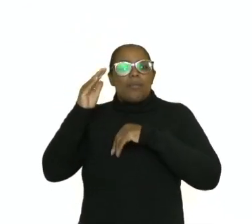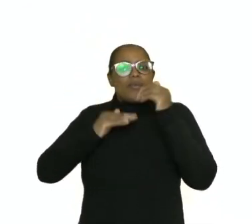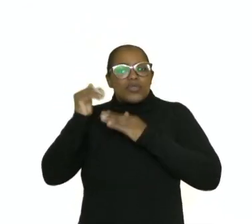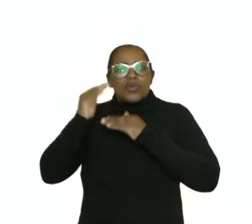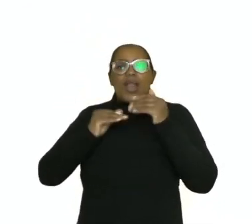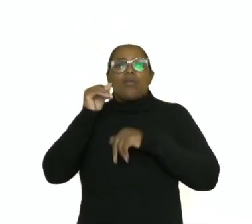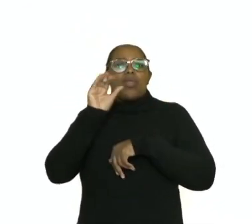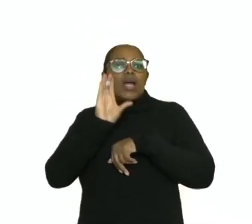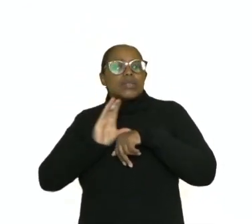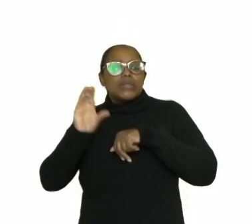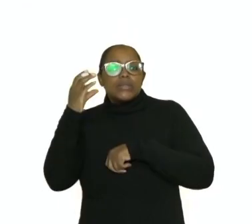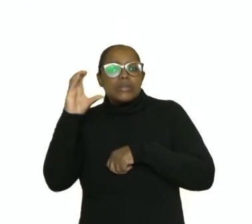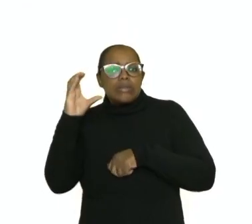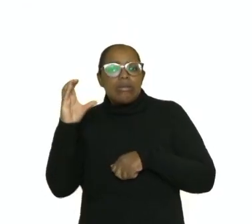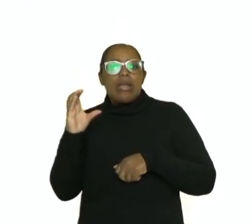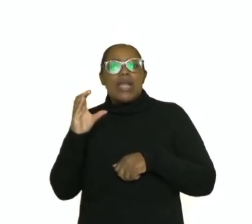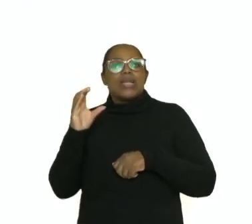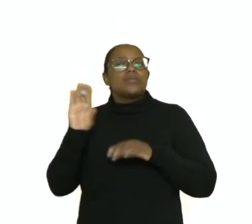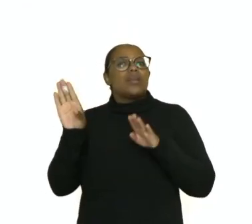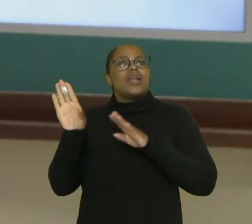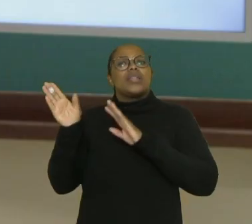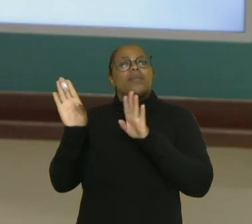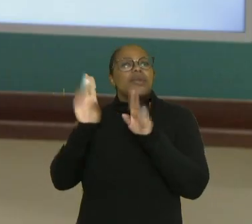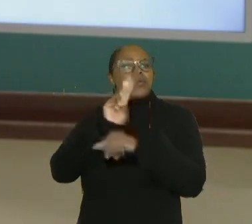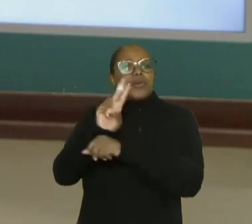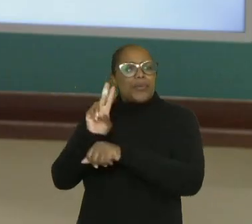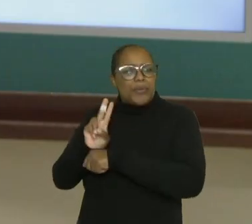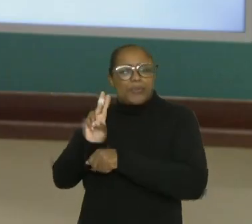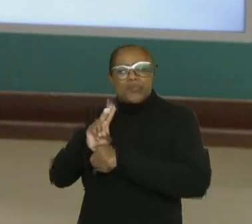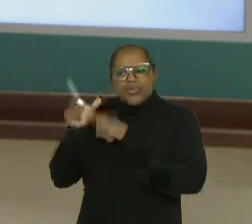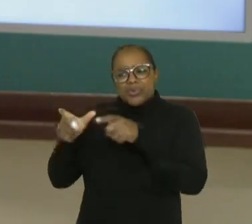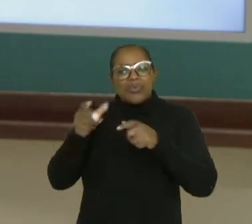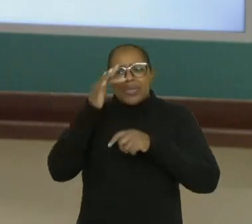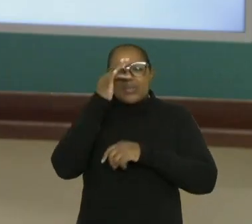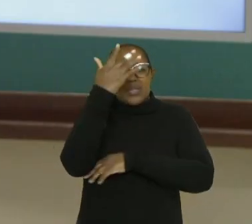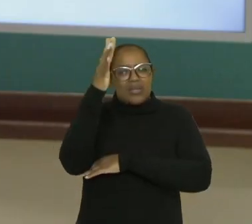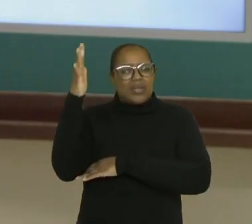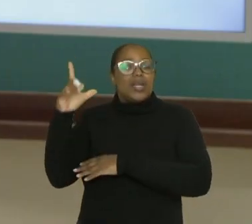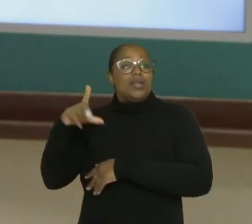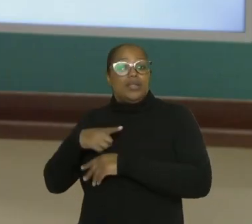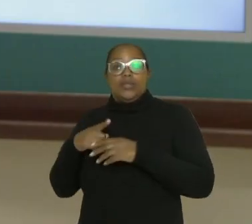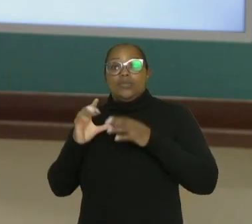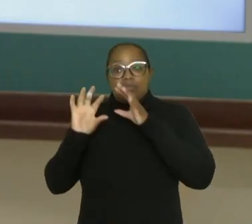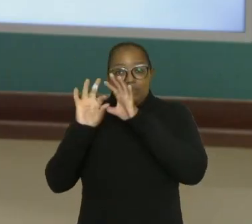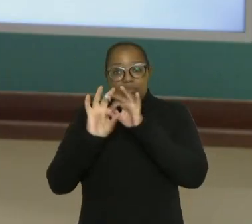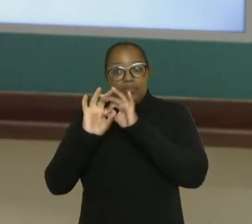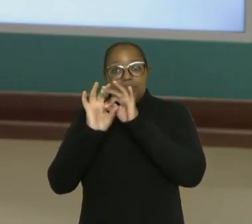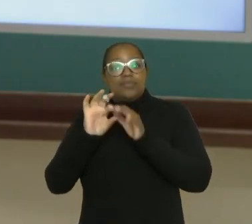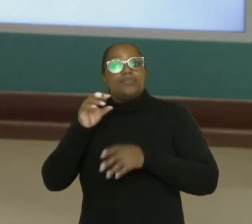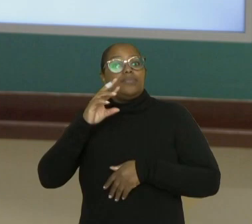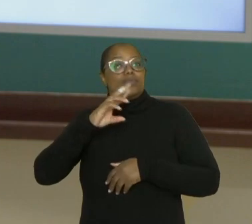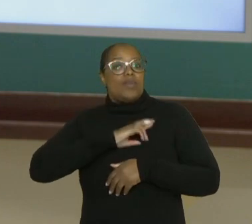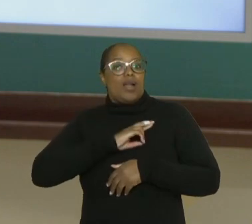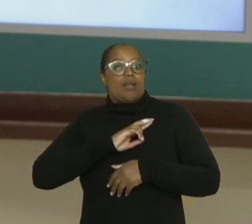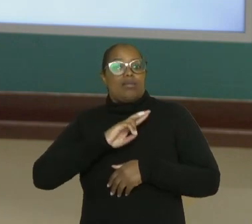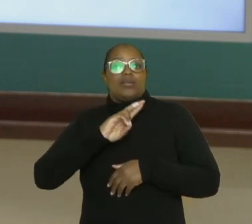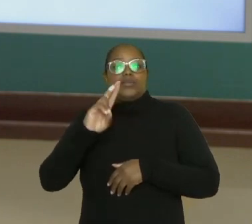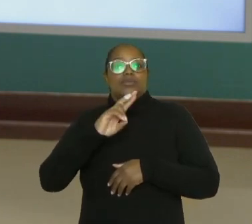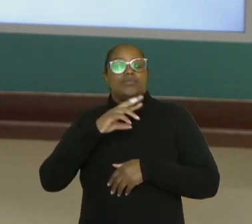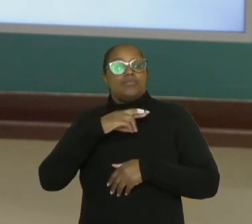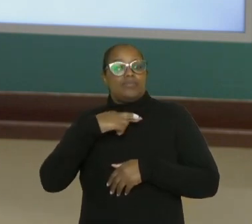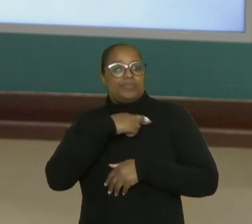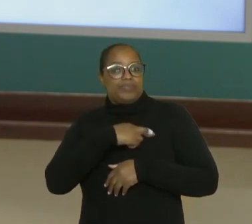pelos defensores da ecologia e do meio ambiente têm relação com a religiosidade indígena? Vocês já